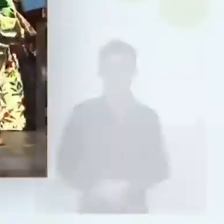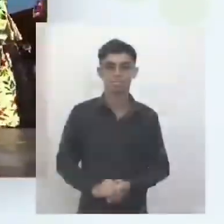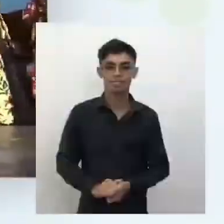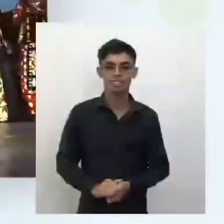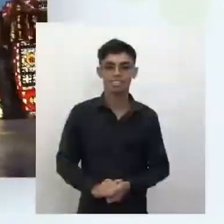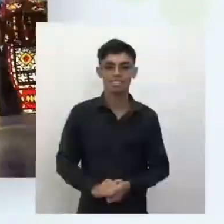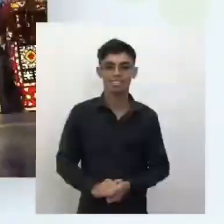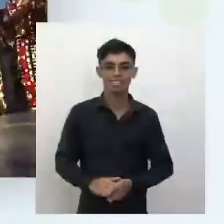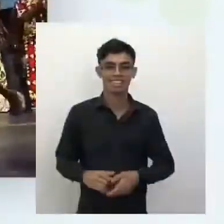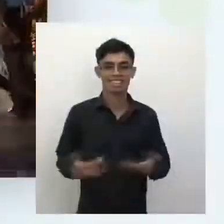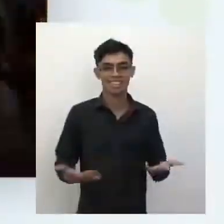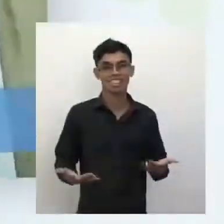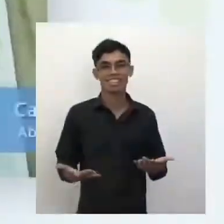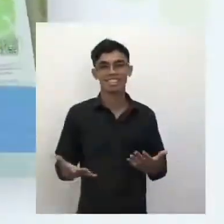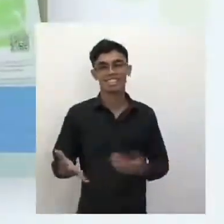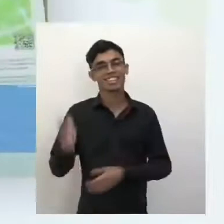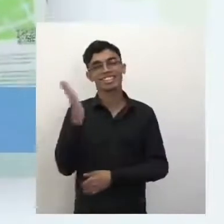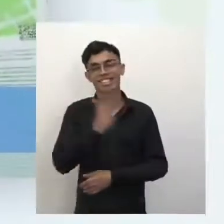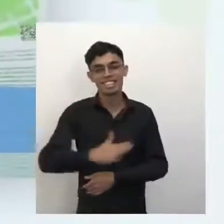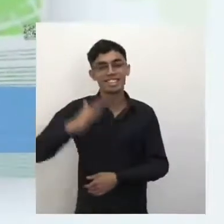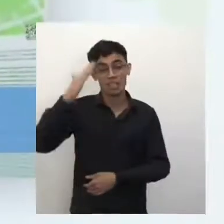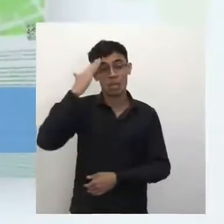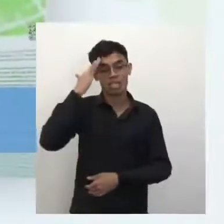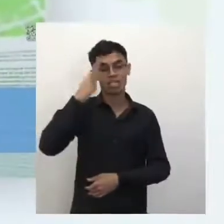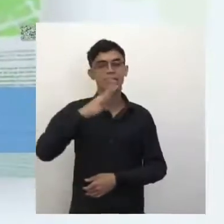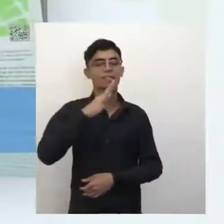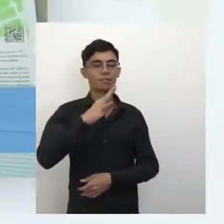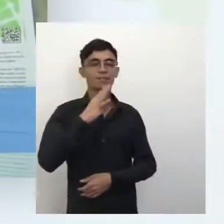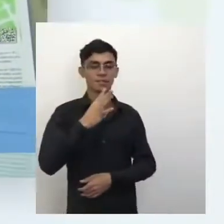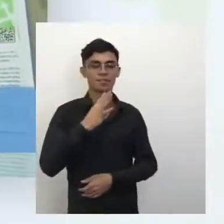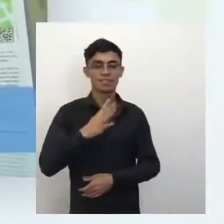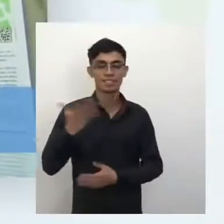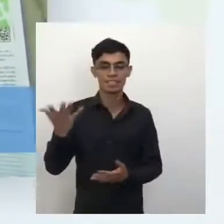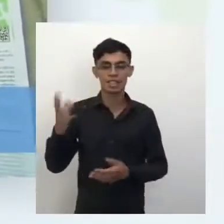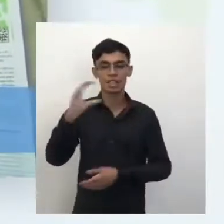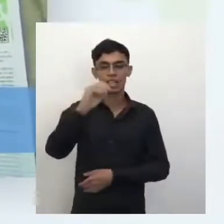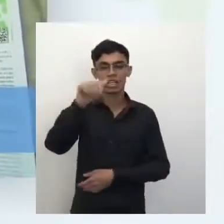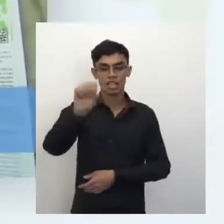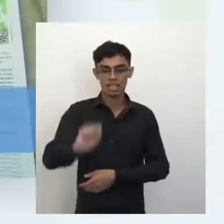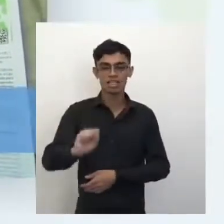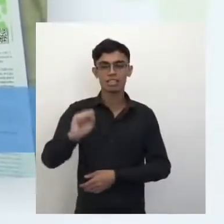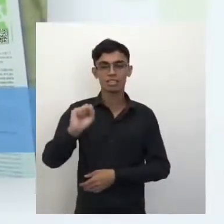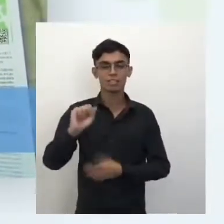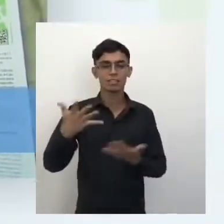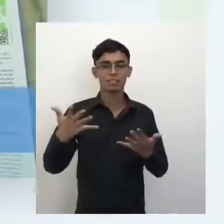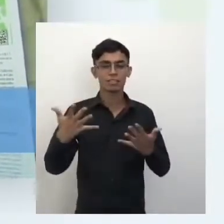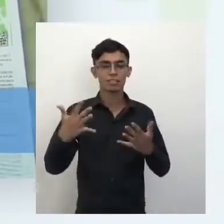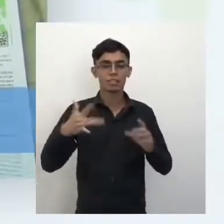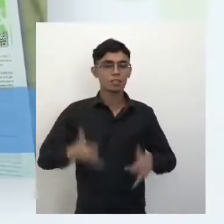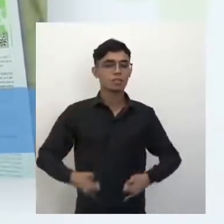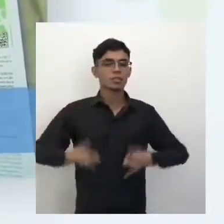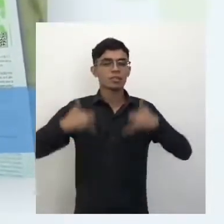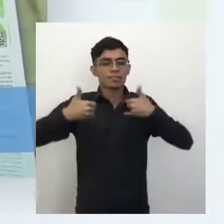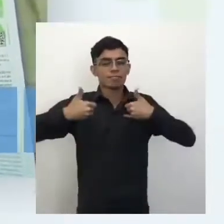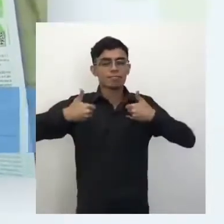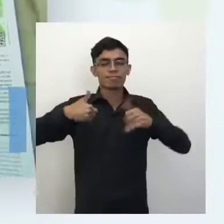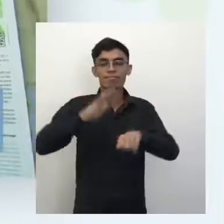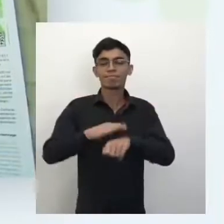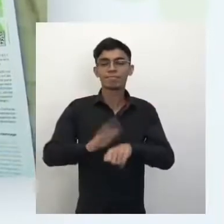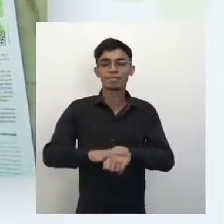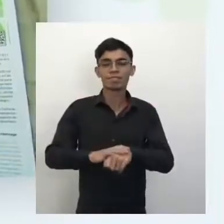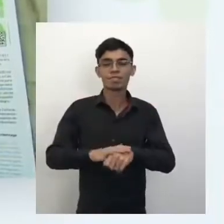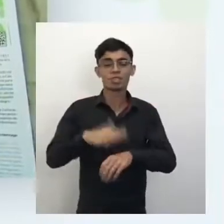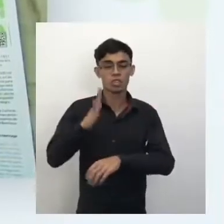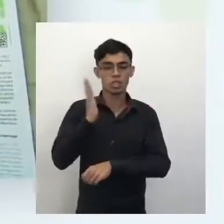Na verdade, eu já conhecia, né? Eu conhecia aqui o cais, é a primeira vez que eu piso, na verdade, mas o contexto histórico